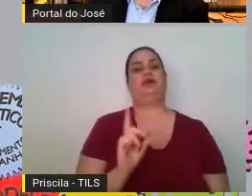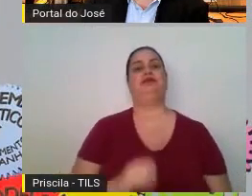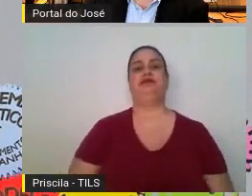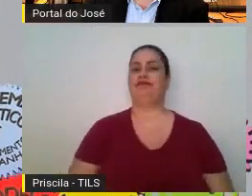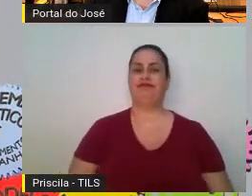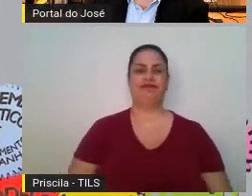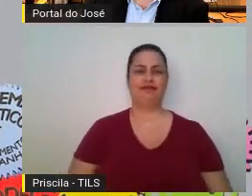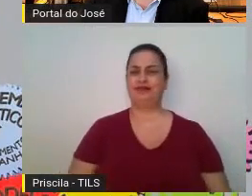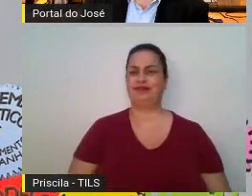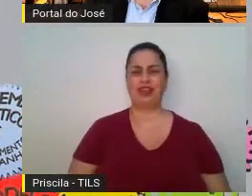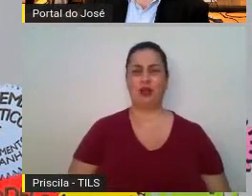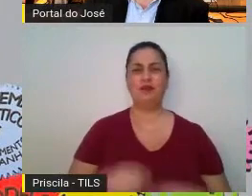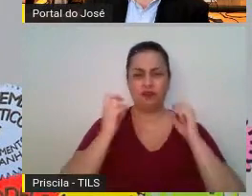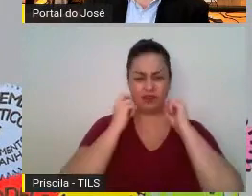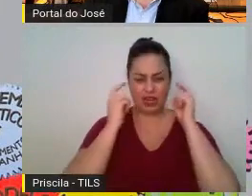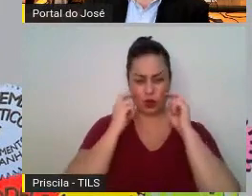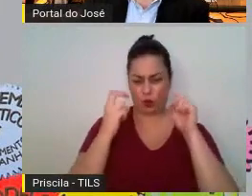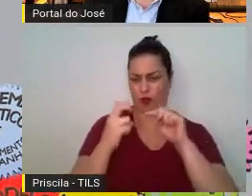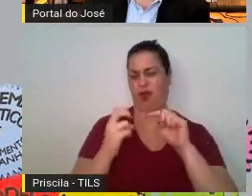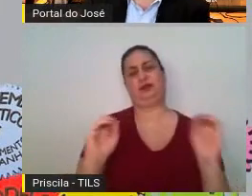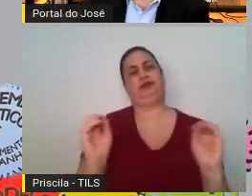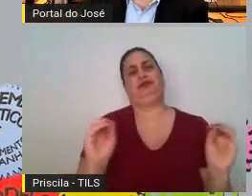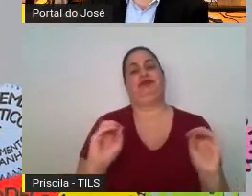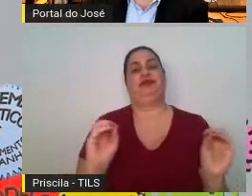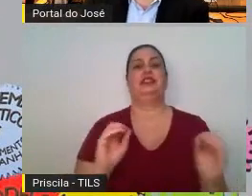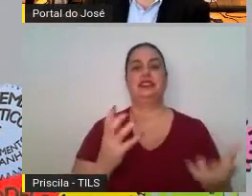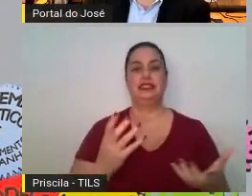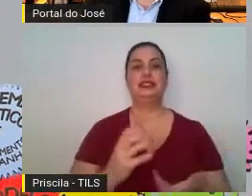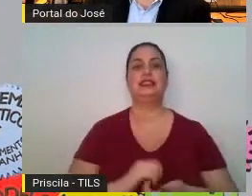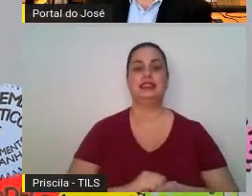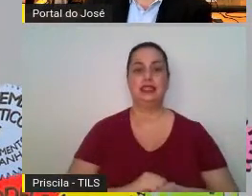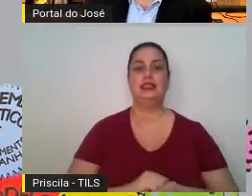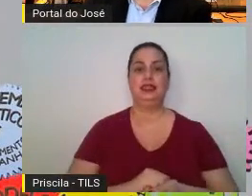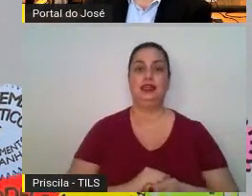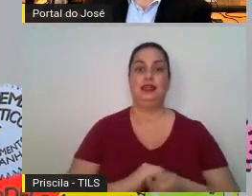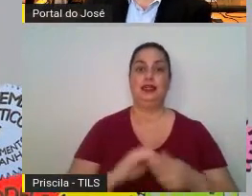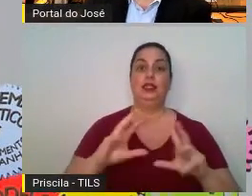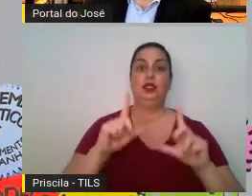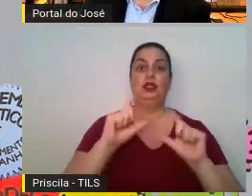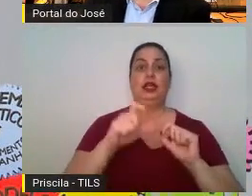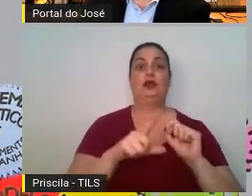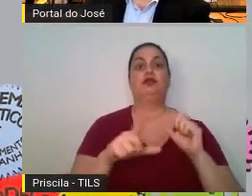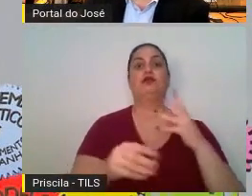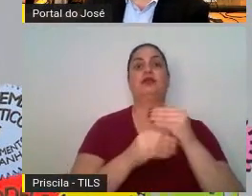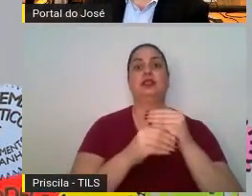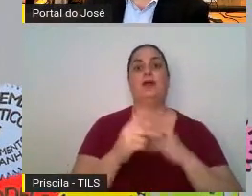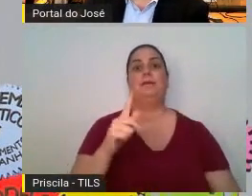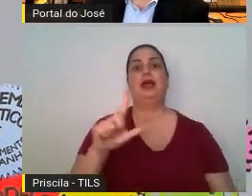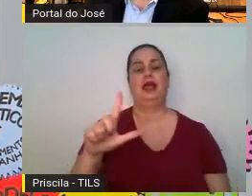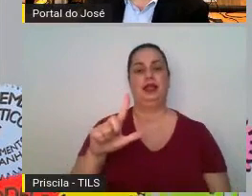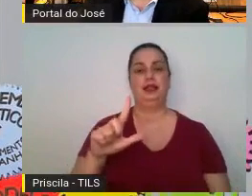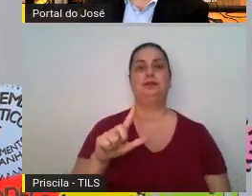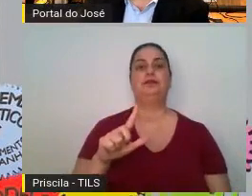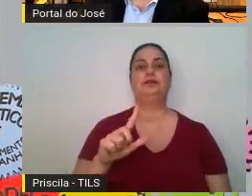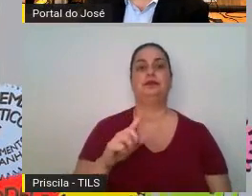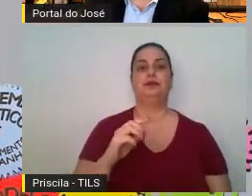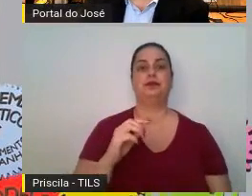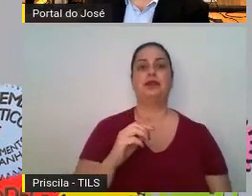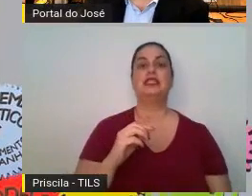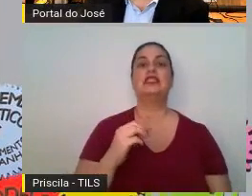sob as mentiras que estão lá na justificação do PL 3877 de 2020. O Congresso acabou de